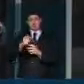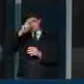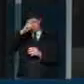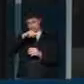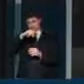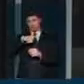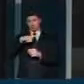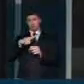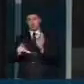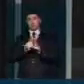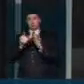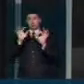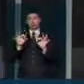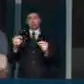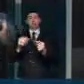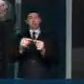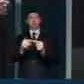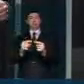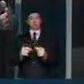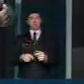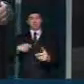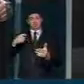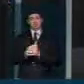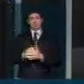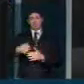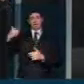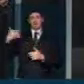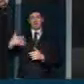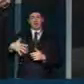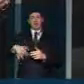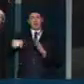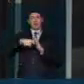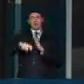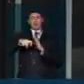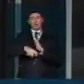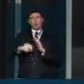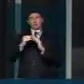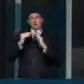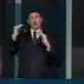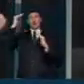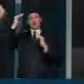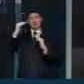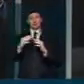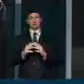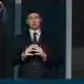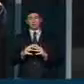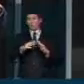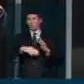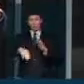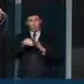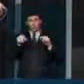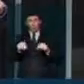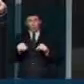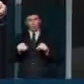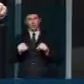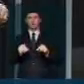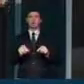de legalização, que paga impostos acima do necessário. Tudo isso